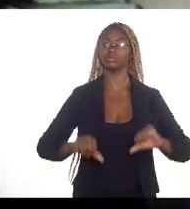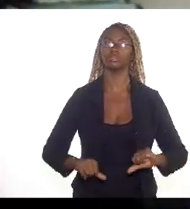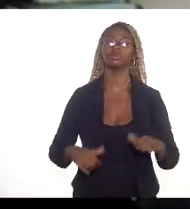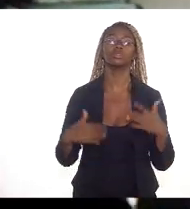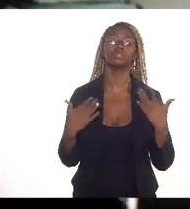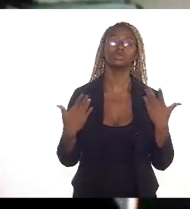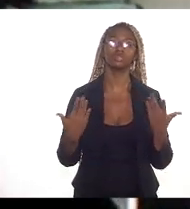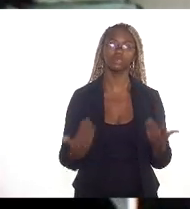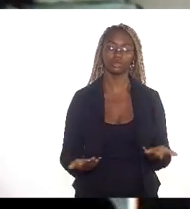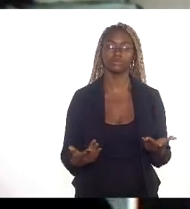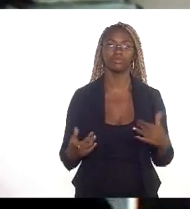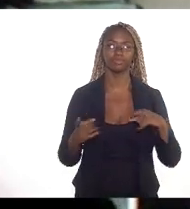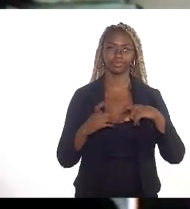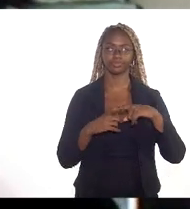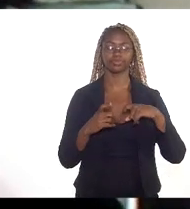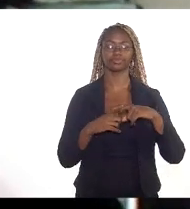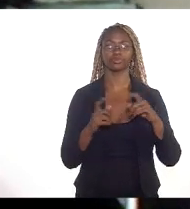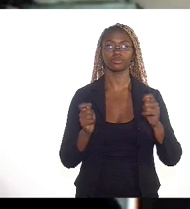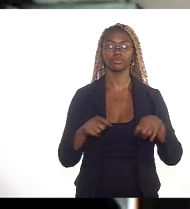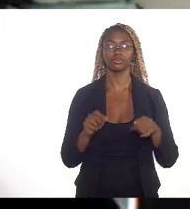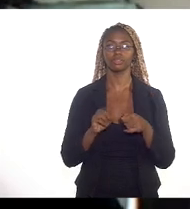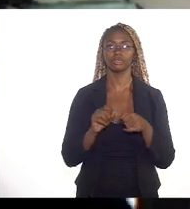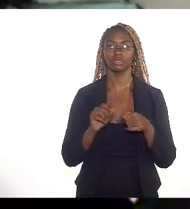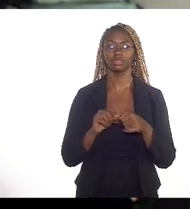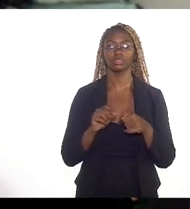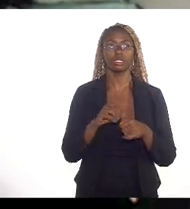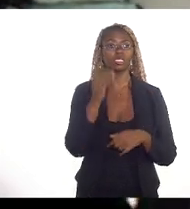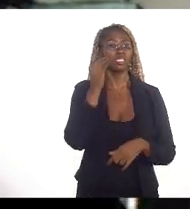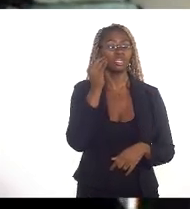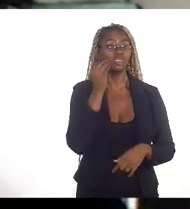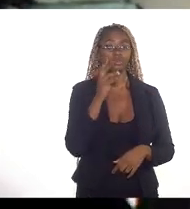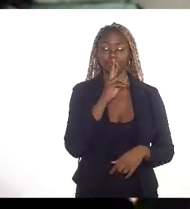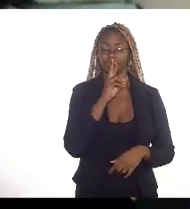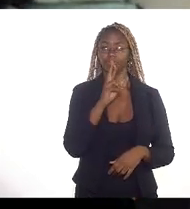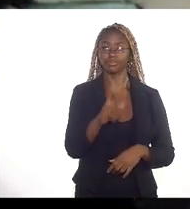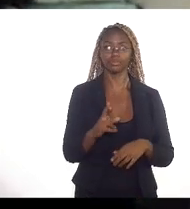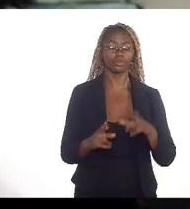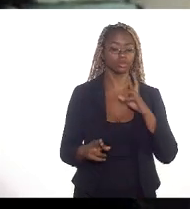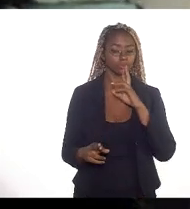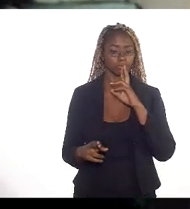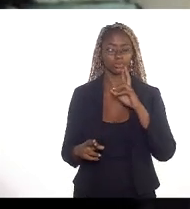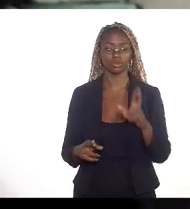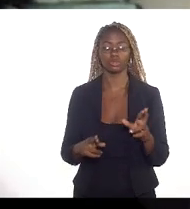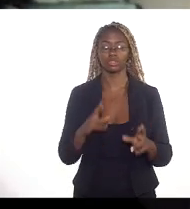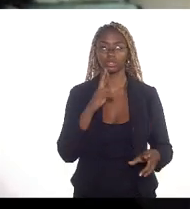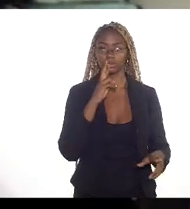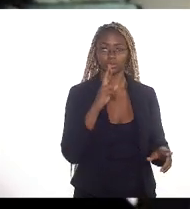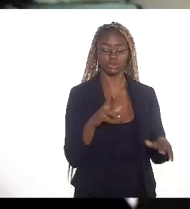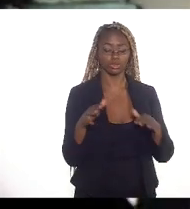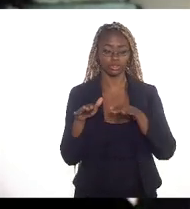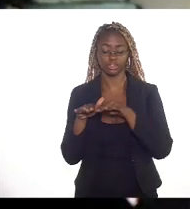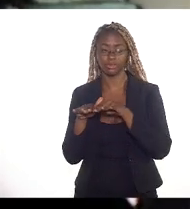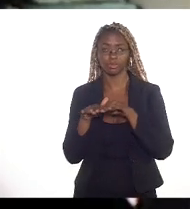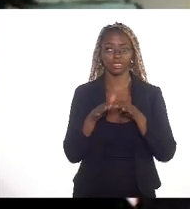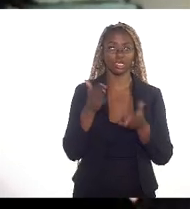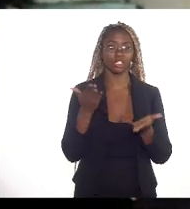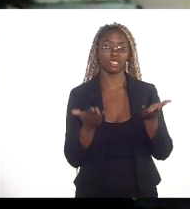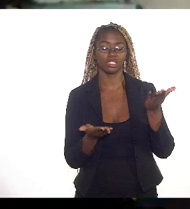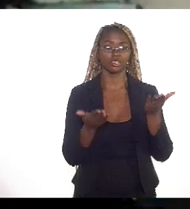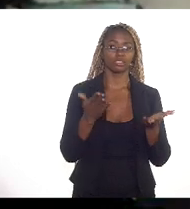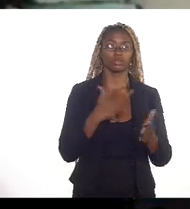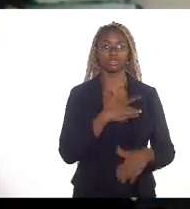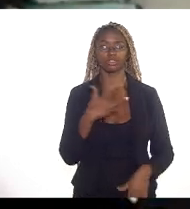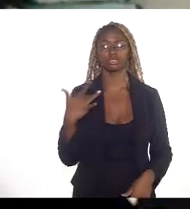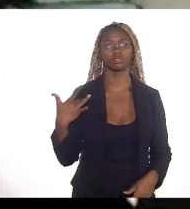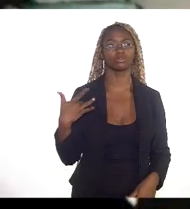que a medicina tem conseguido fazer é tentar responder os sintomas, é tentar estabilizar os quadros de saúde de